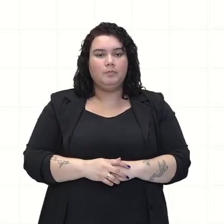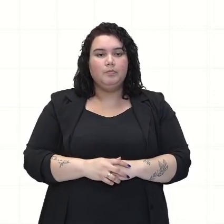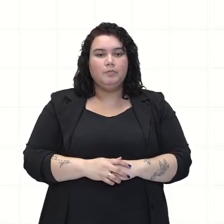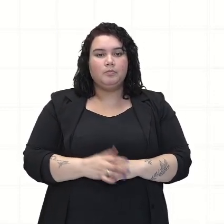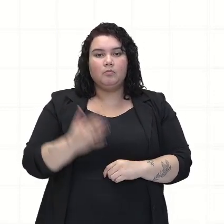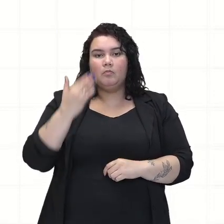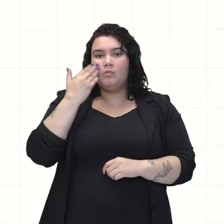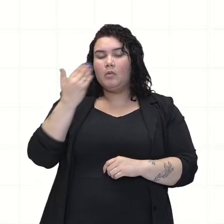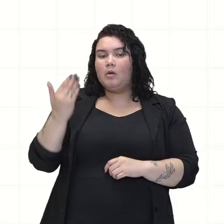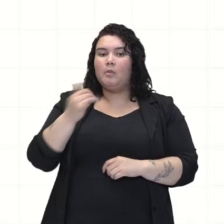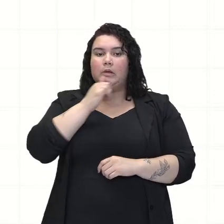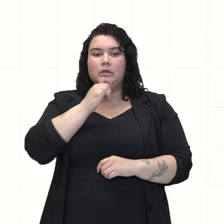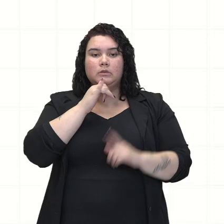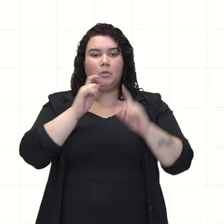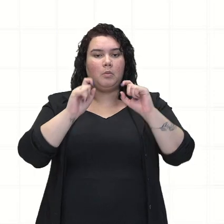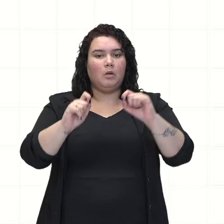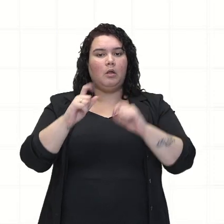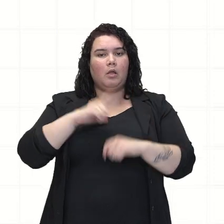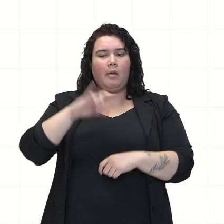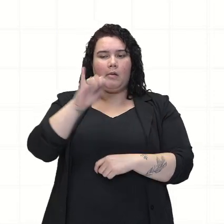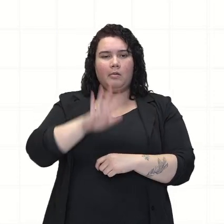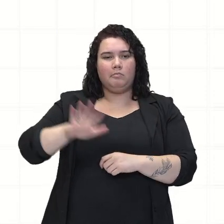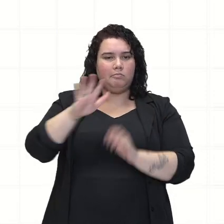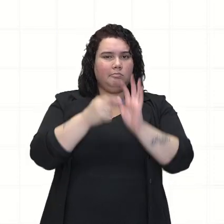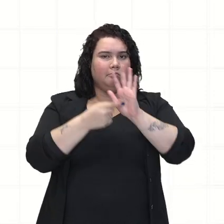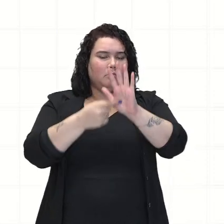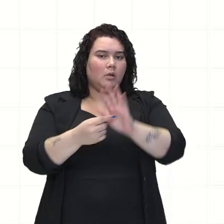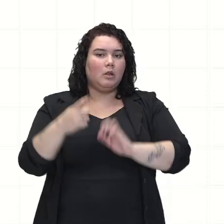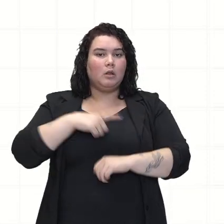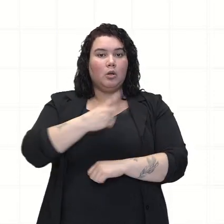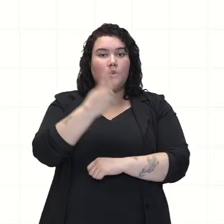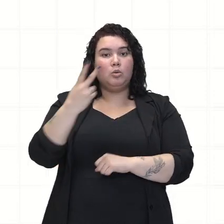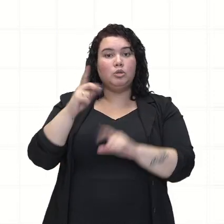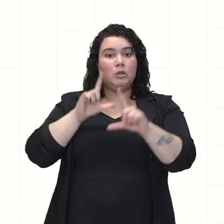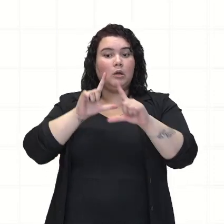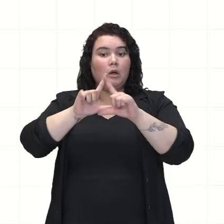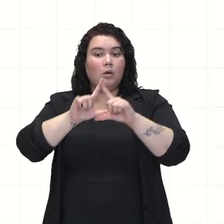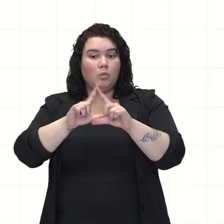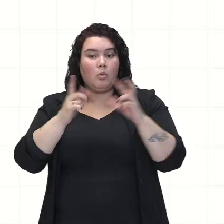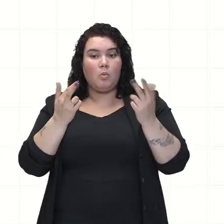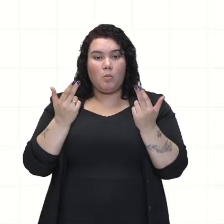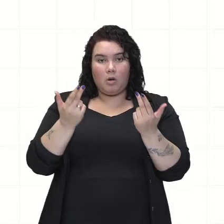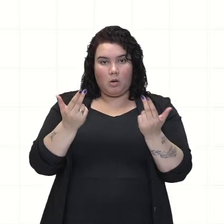um exemplo. Os dois triângulos da imagem abaixo são congruentes, ou seja,